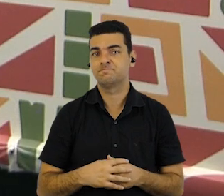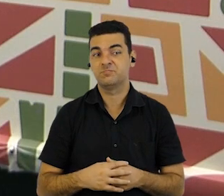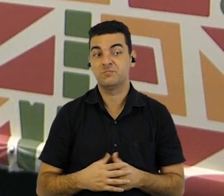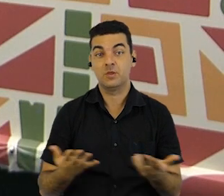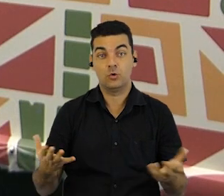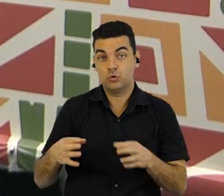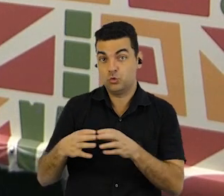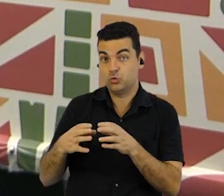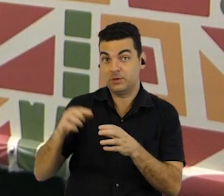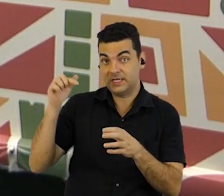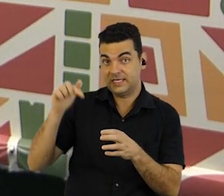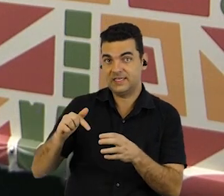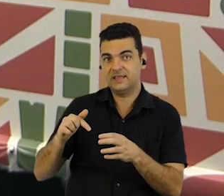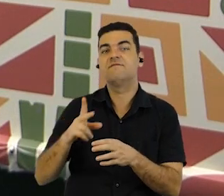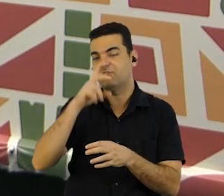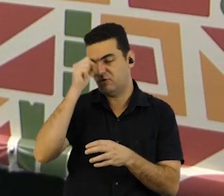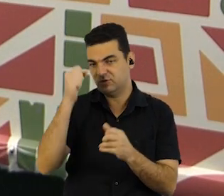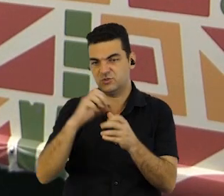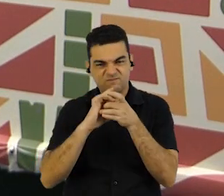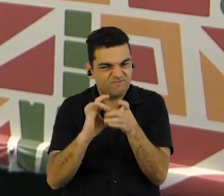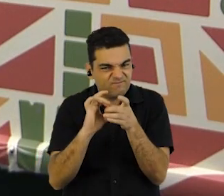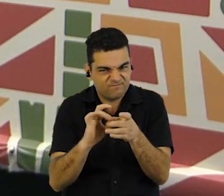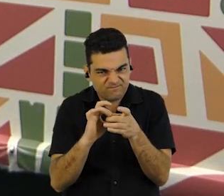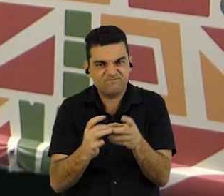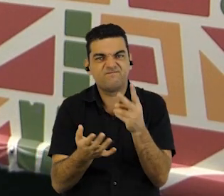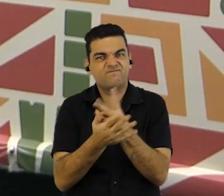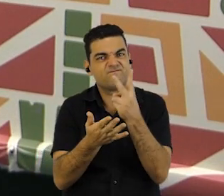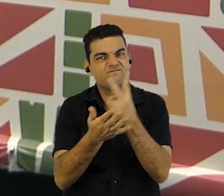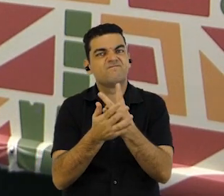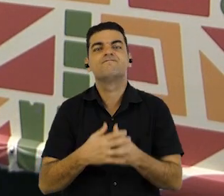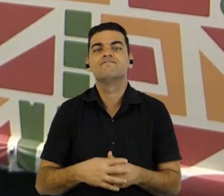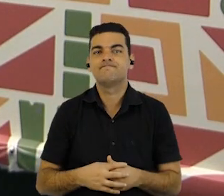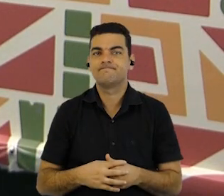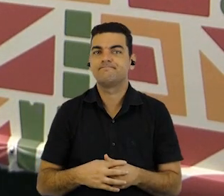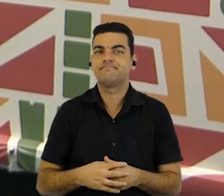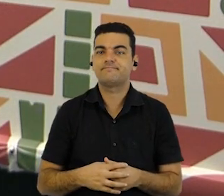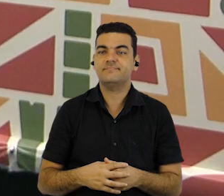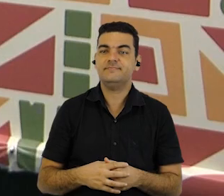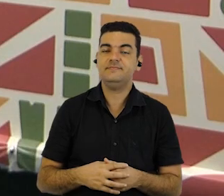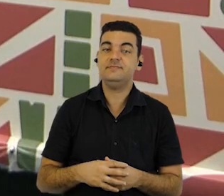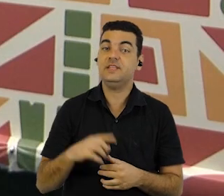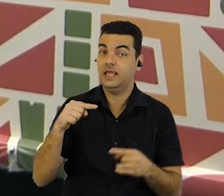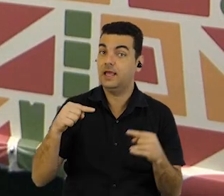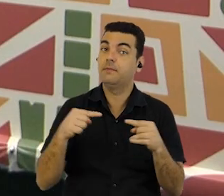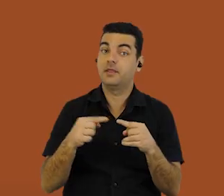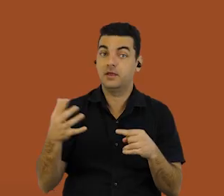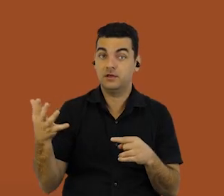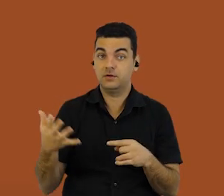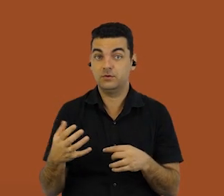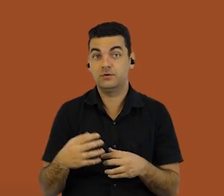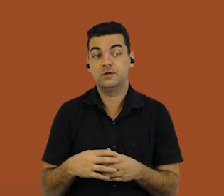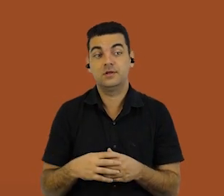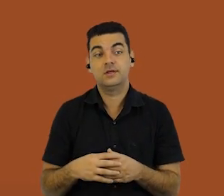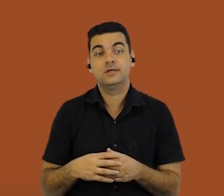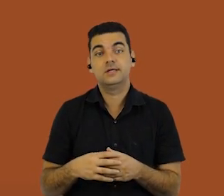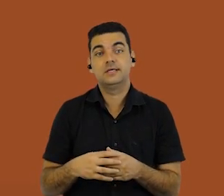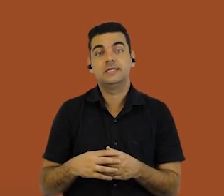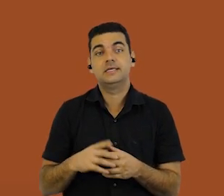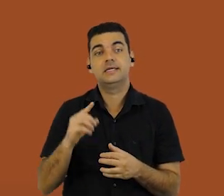o coletivo aqui é muito forte. E é como a gente consegue fazer as coisas